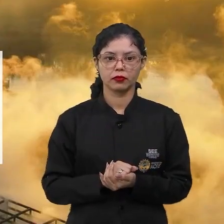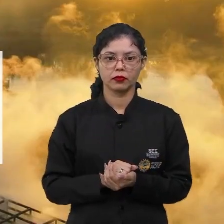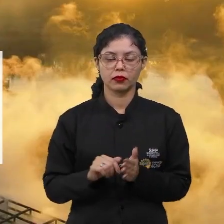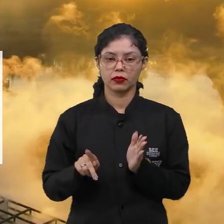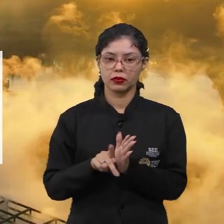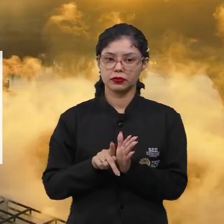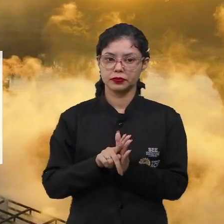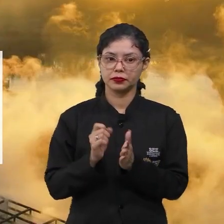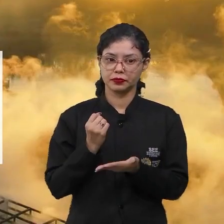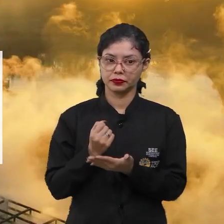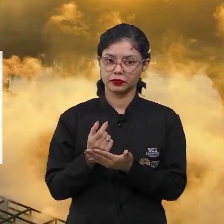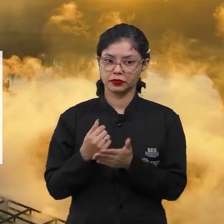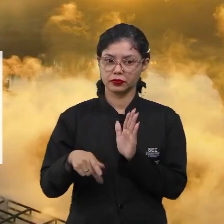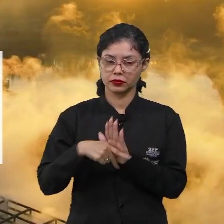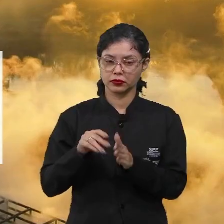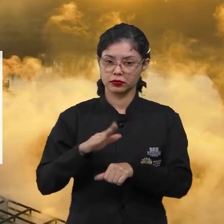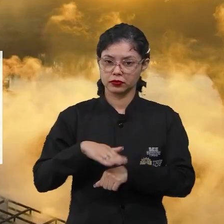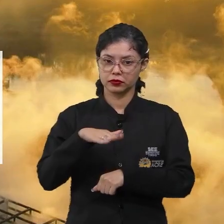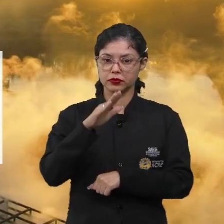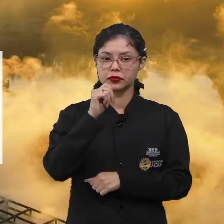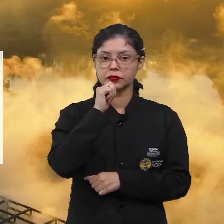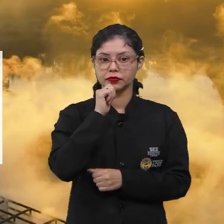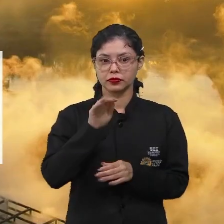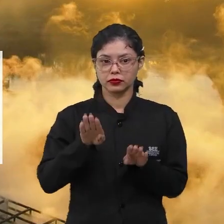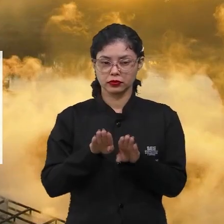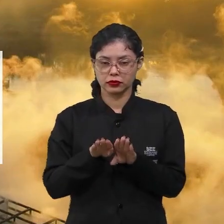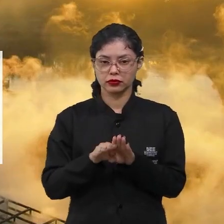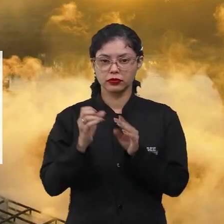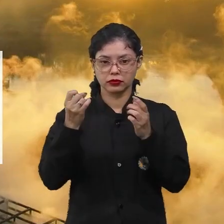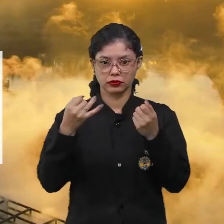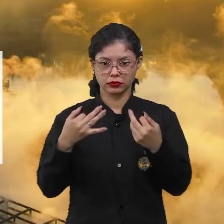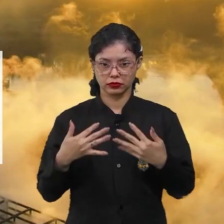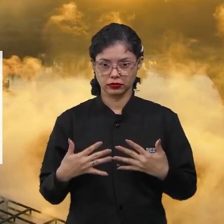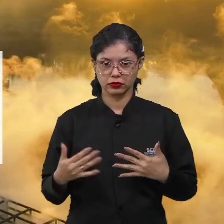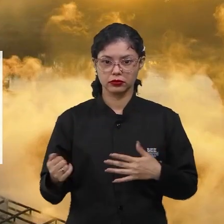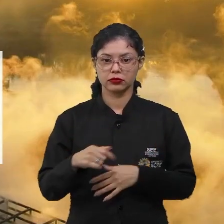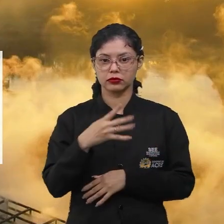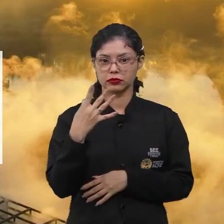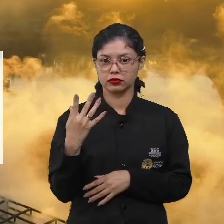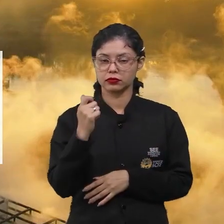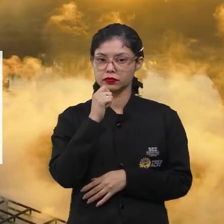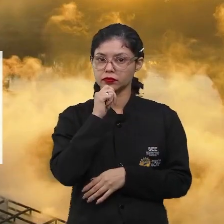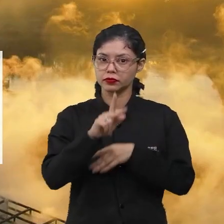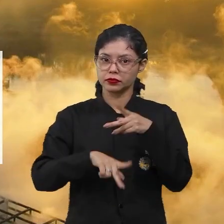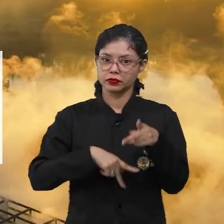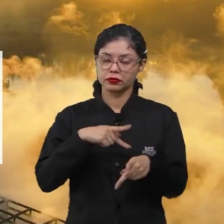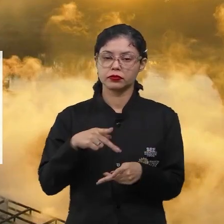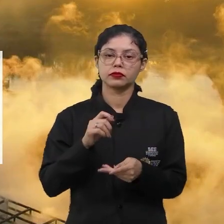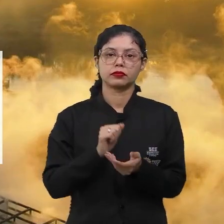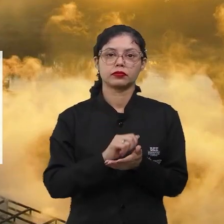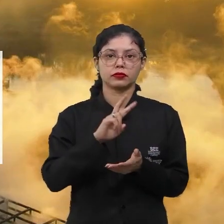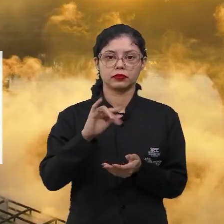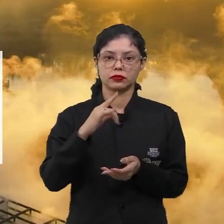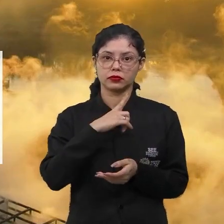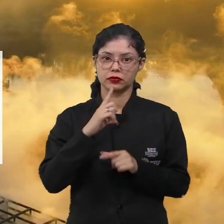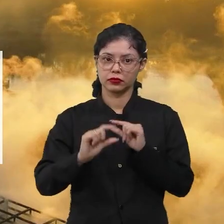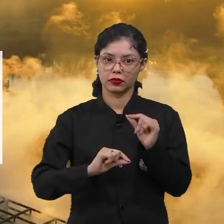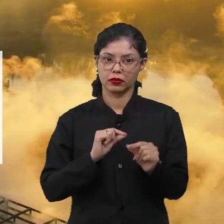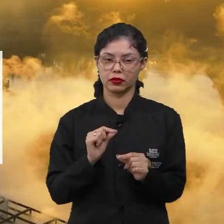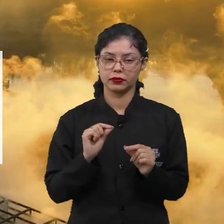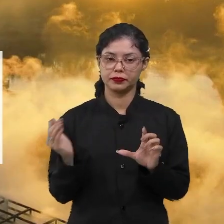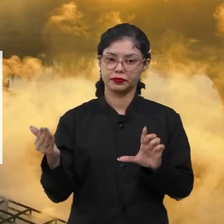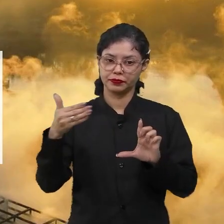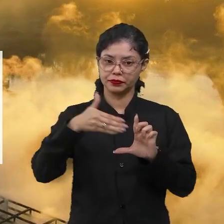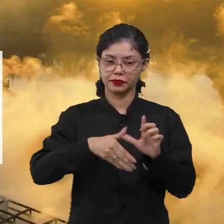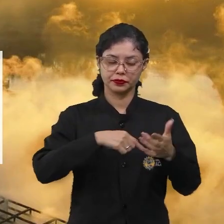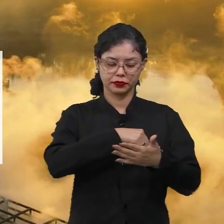alto consumo, aquele que a gente explicou lá no início, devido à quantidade da população, que vai demandar aí